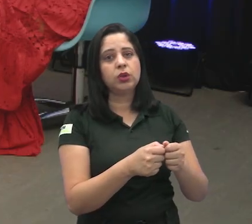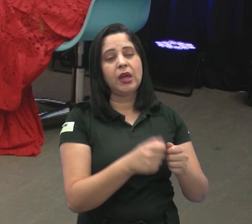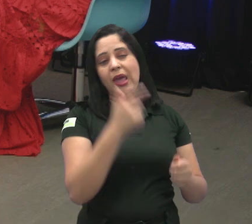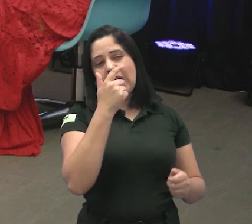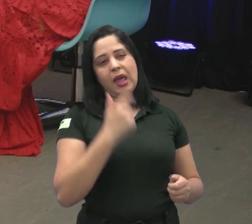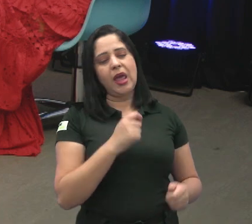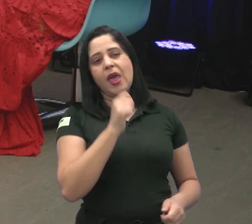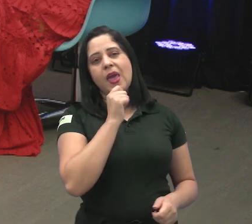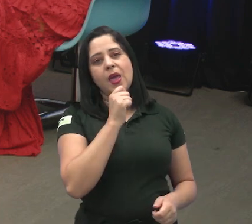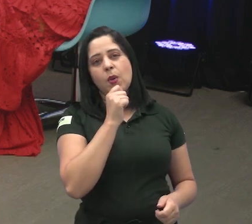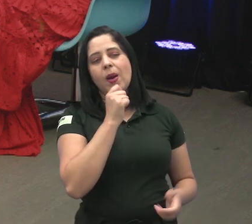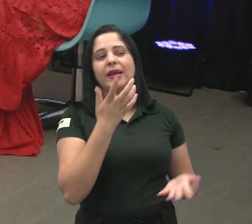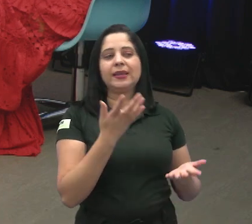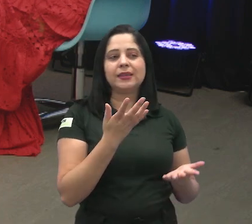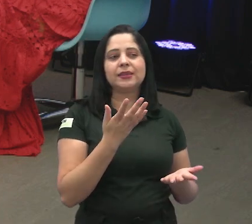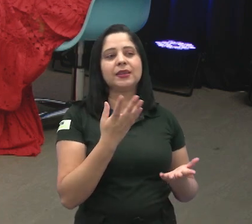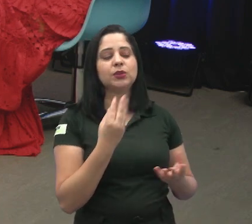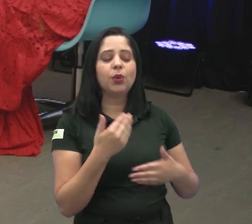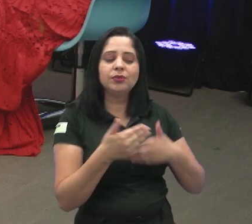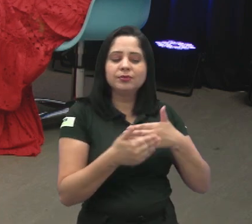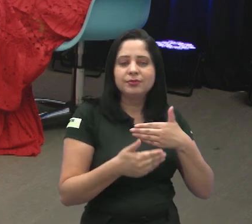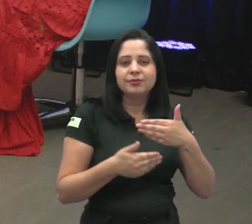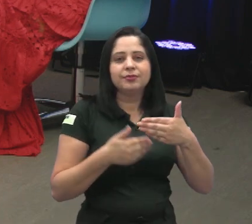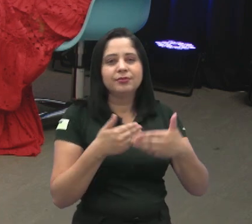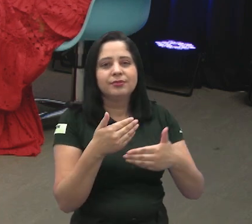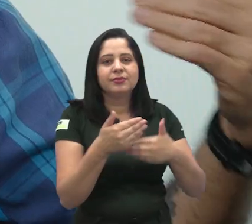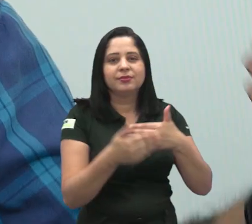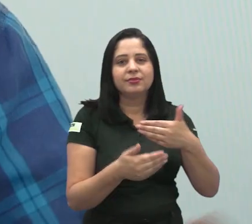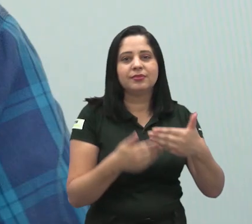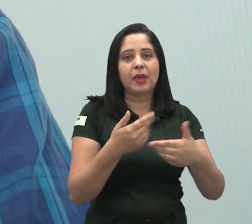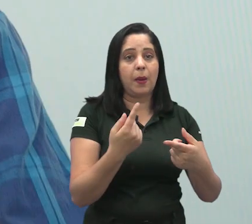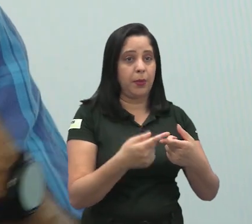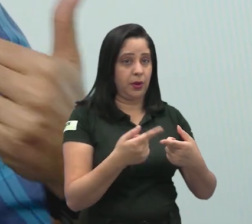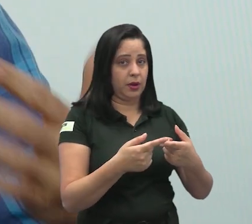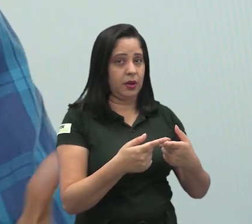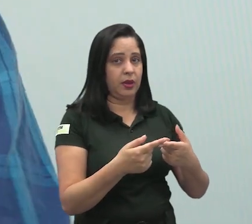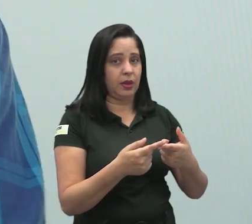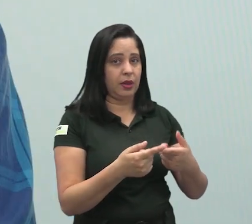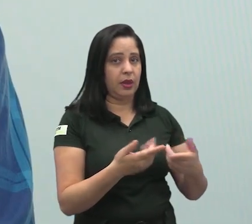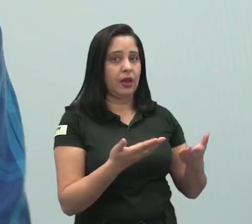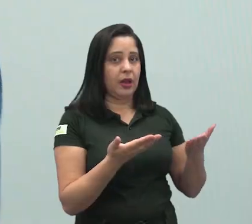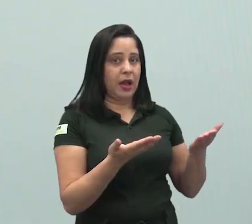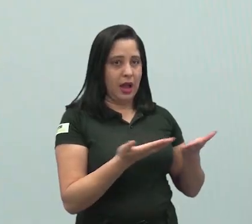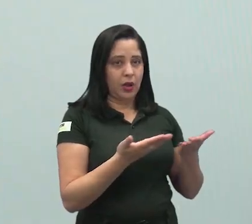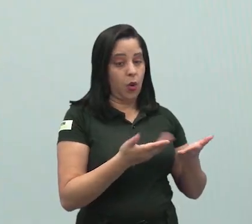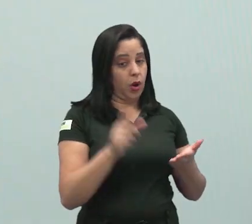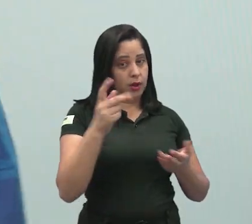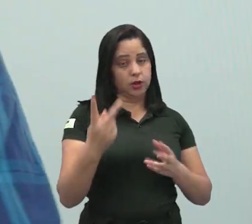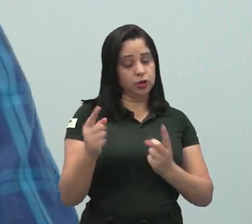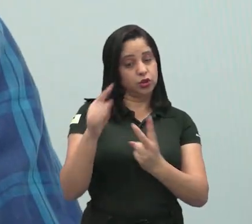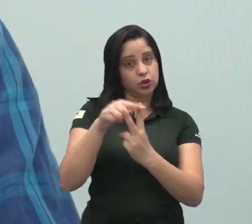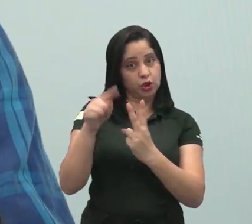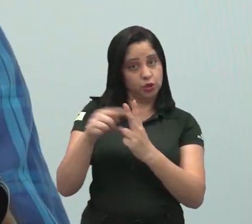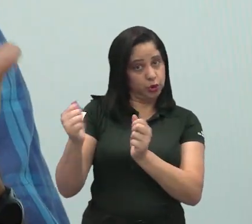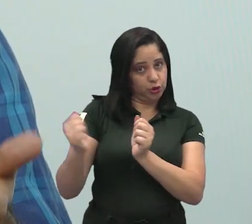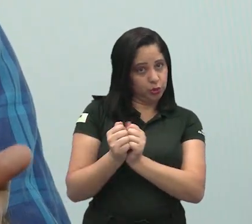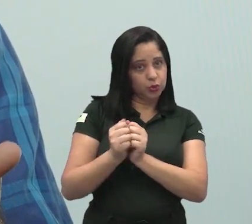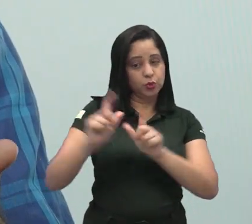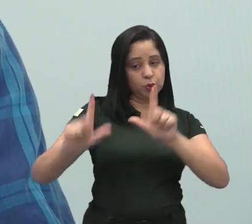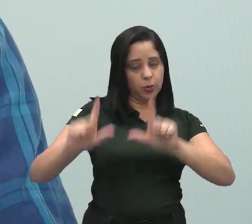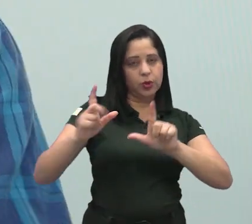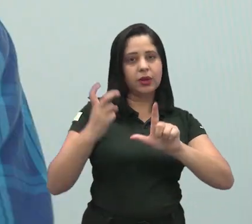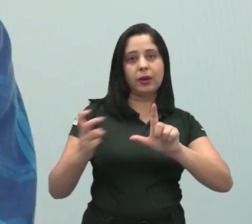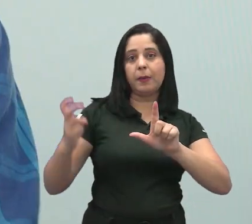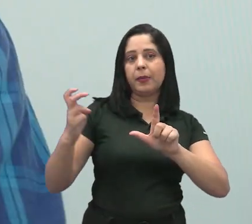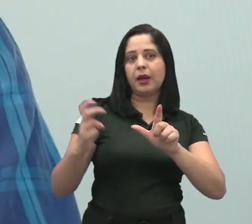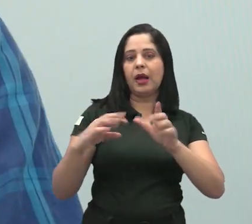estou numa fase de experimentação ainda, né? Sim. Eu saí do Jornalismo do Diário e agora estou fazendo, junto com o Vitor aqui, o Conexão, junto